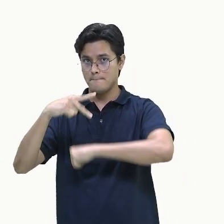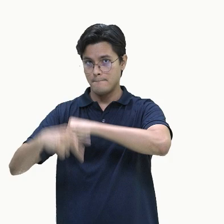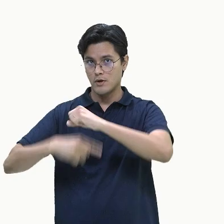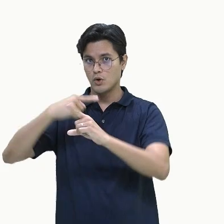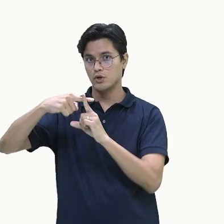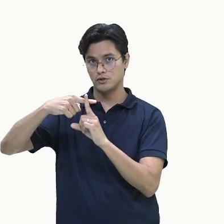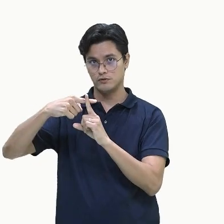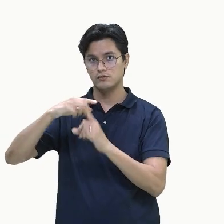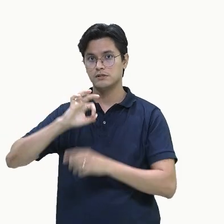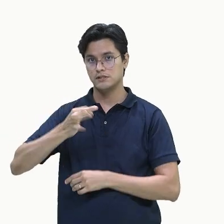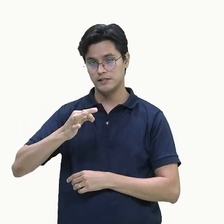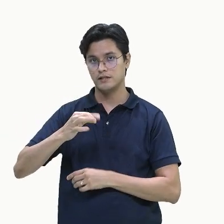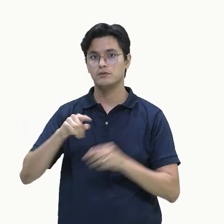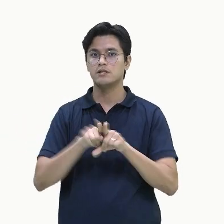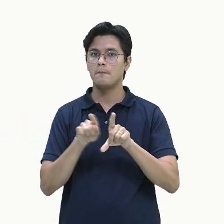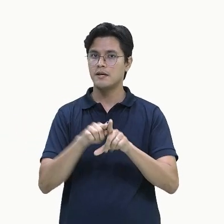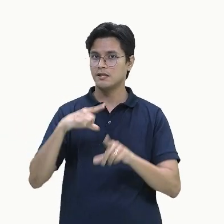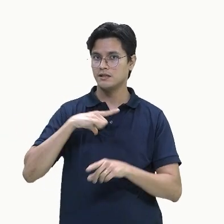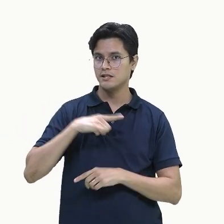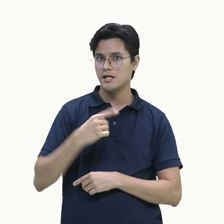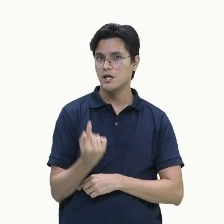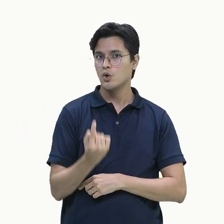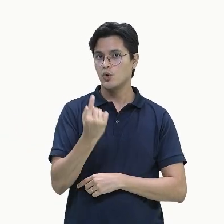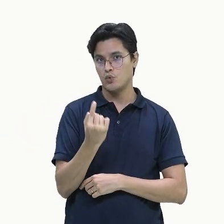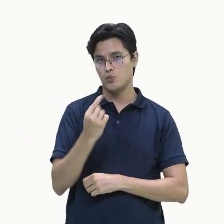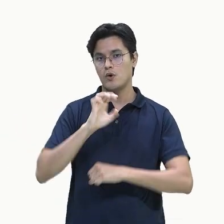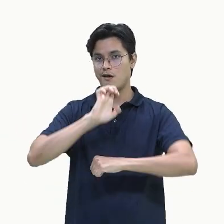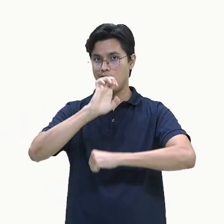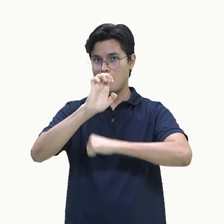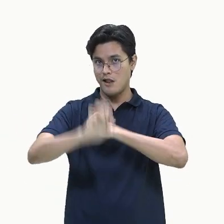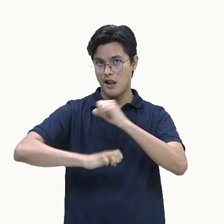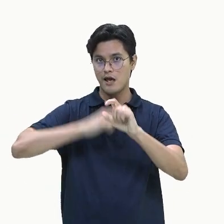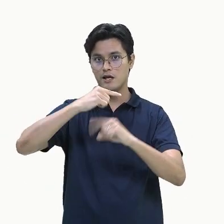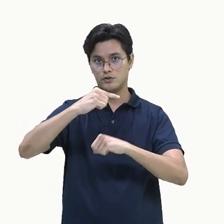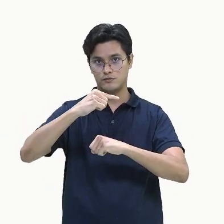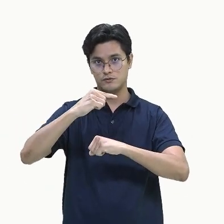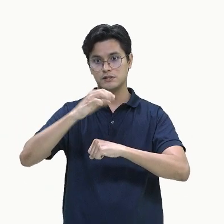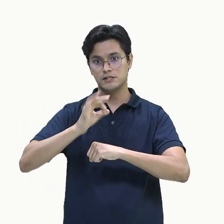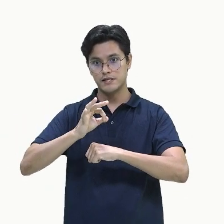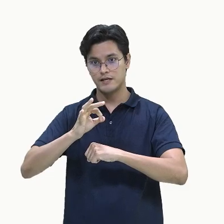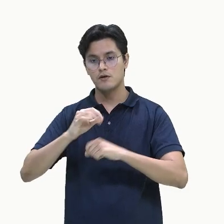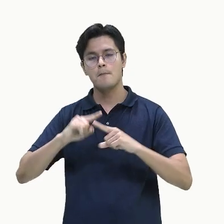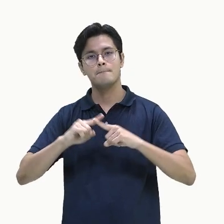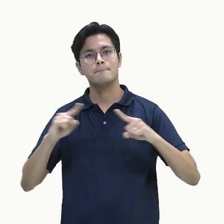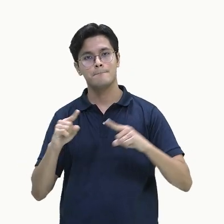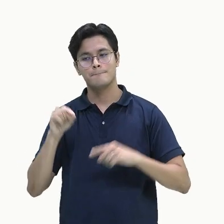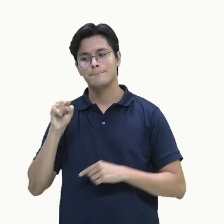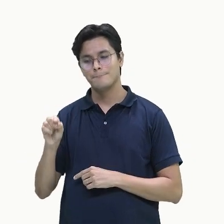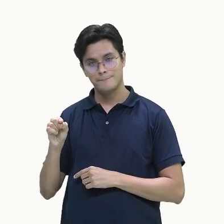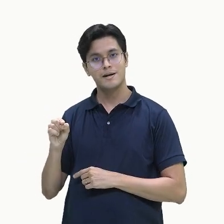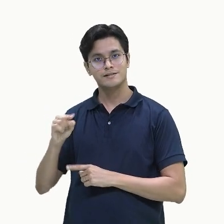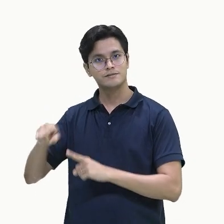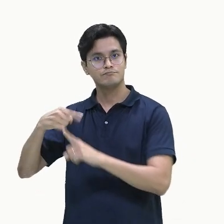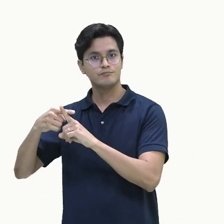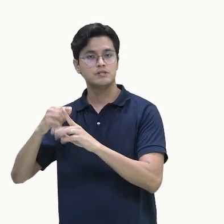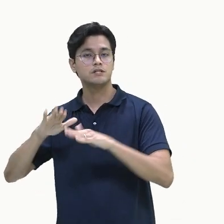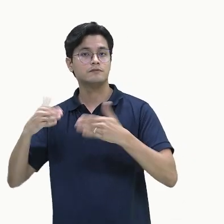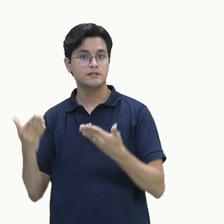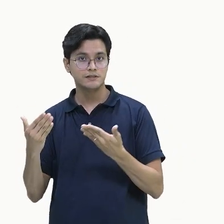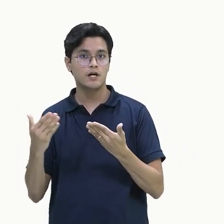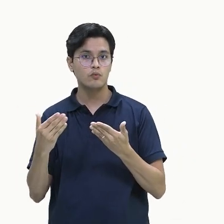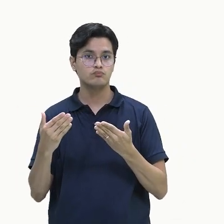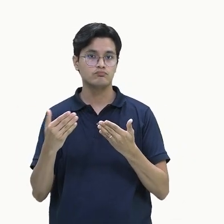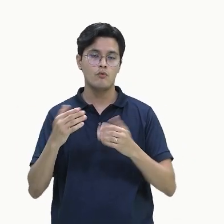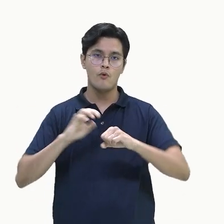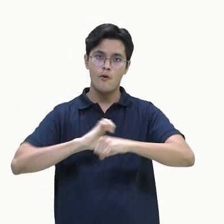e um elétron, tá? Só que, como ele está positivo, ele perde elétron. Então, ele só vai ter um